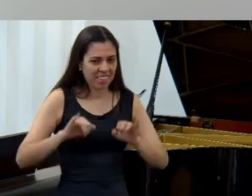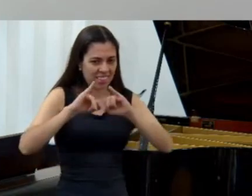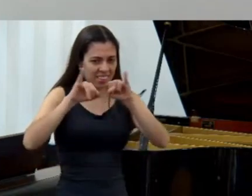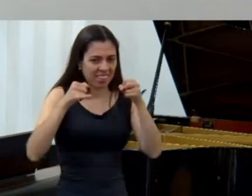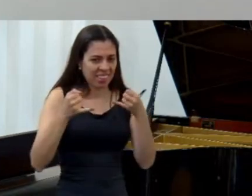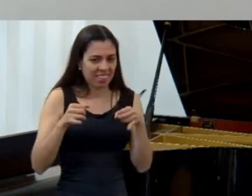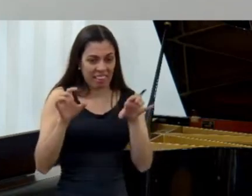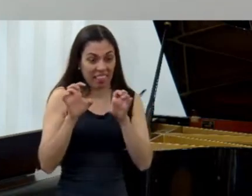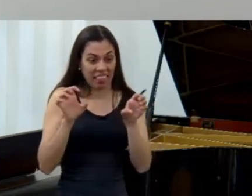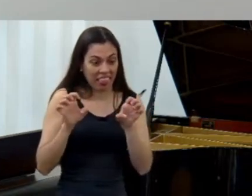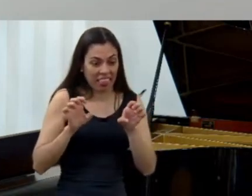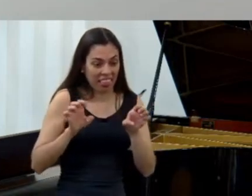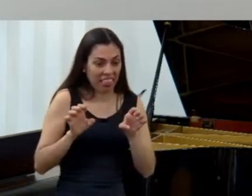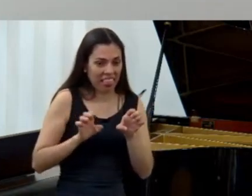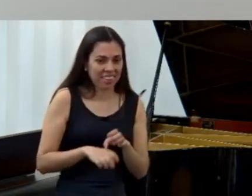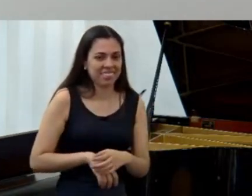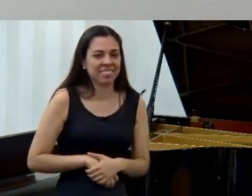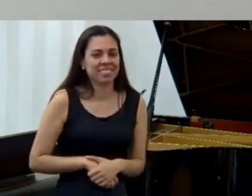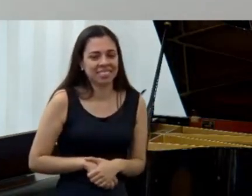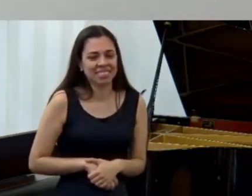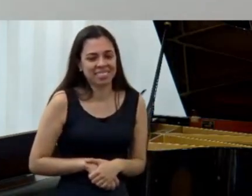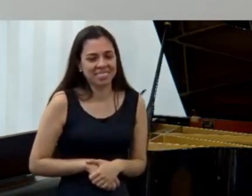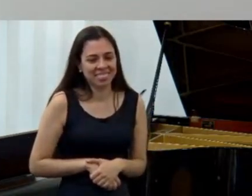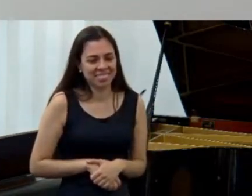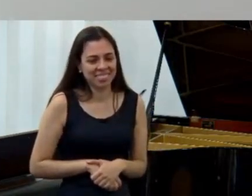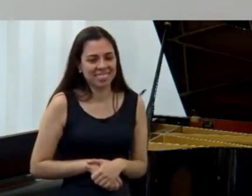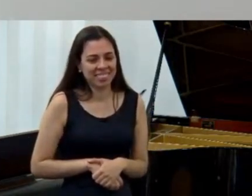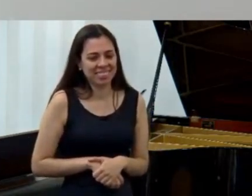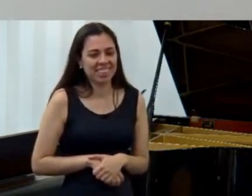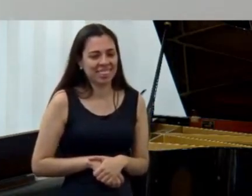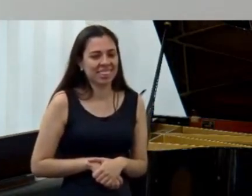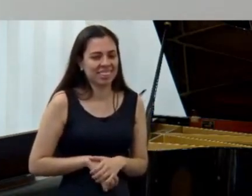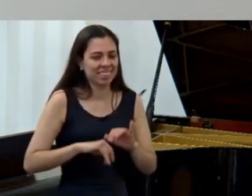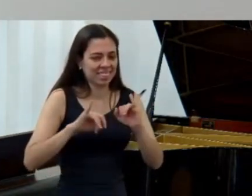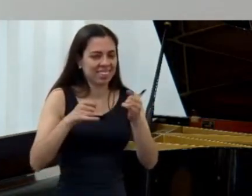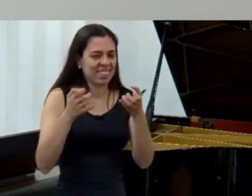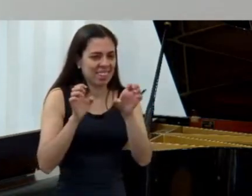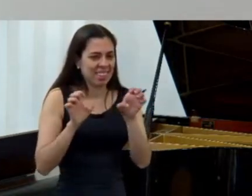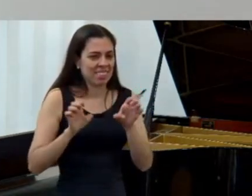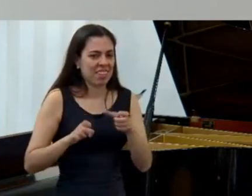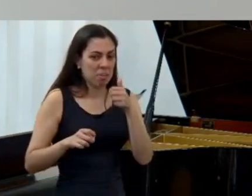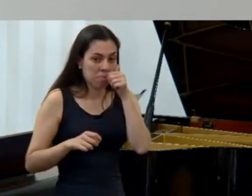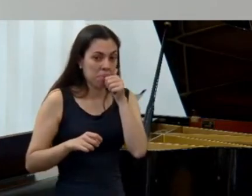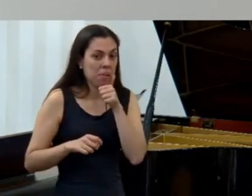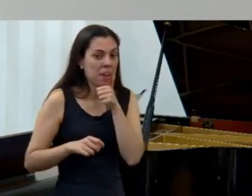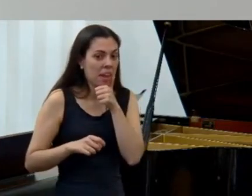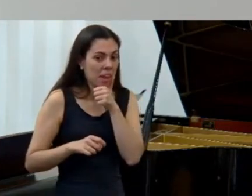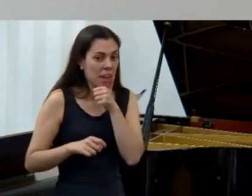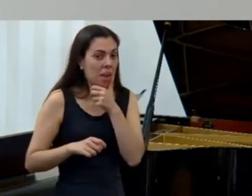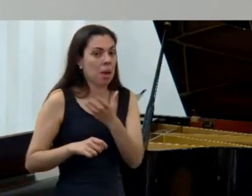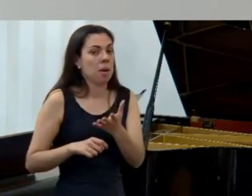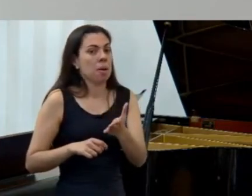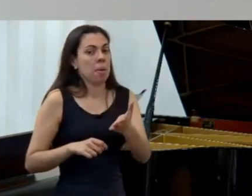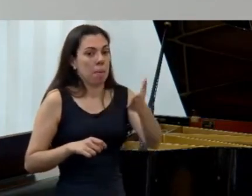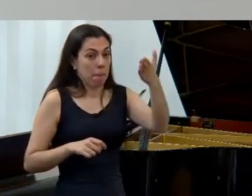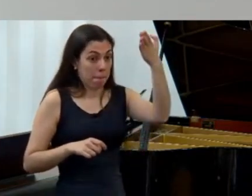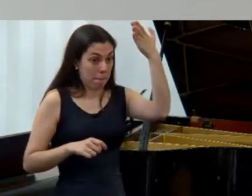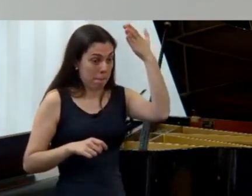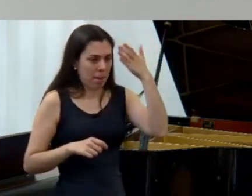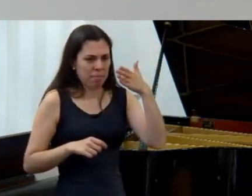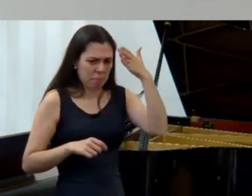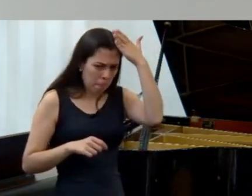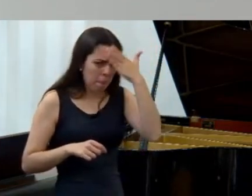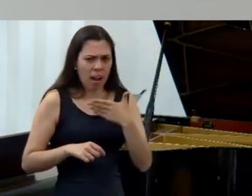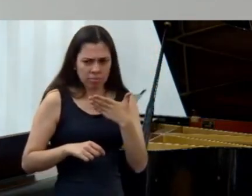E ele tem medo. E ele foge. Engraçado, né? Enfrenta 450 homens e tem medo de